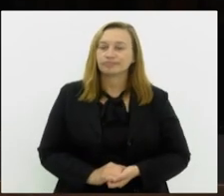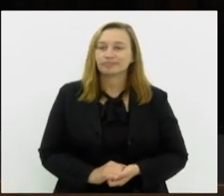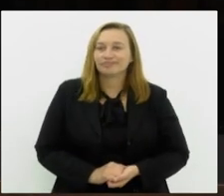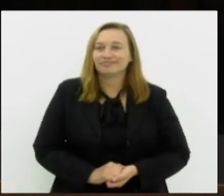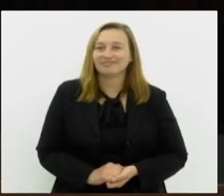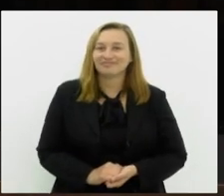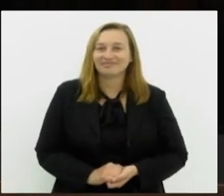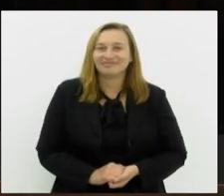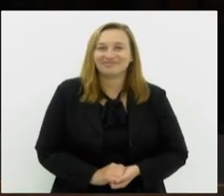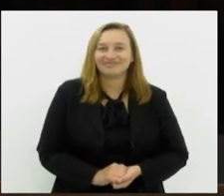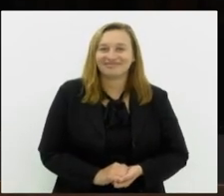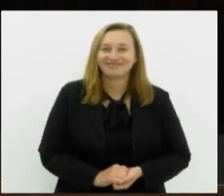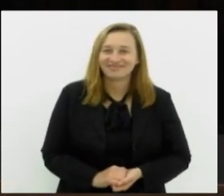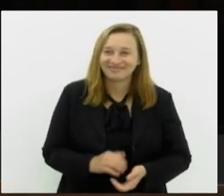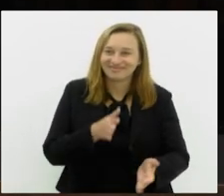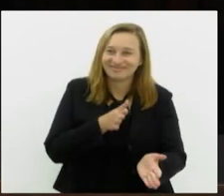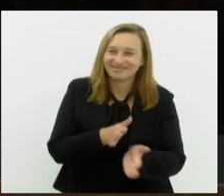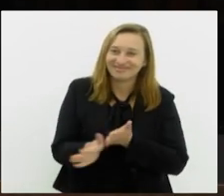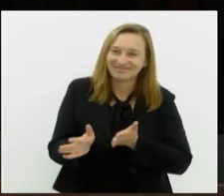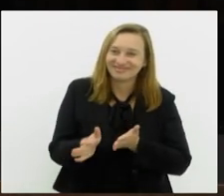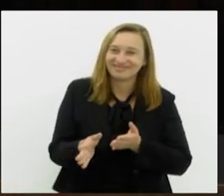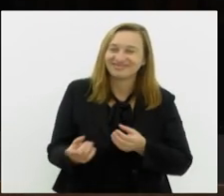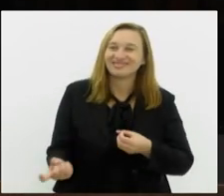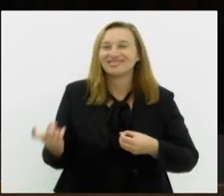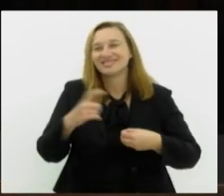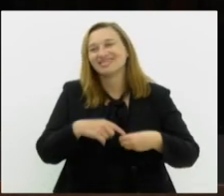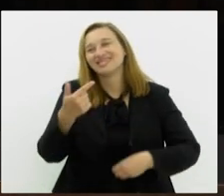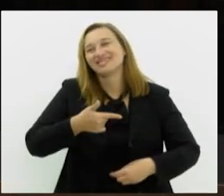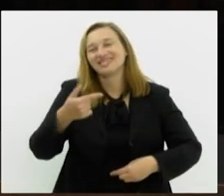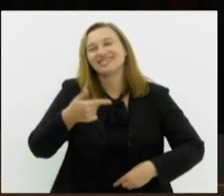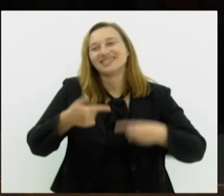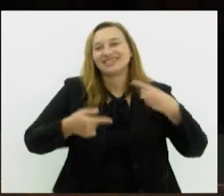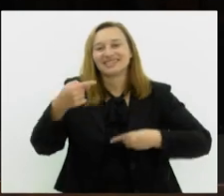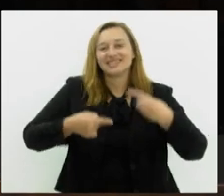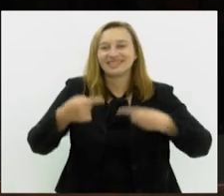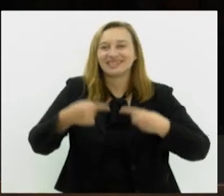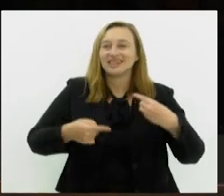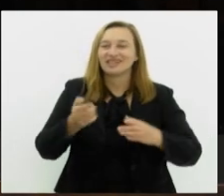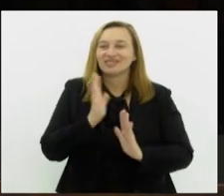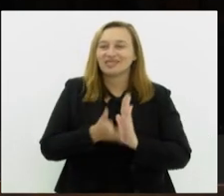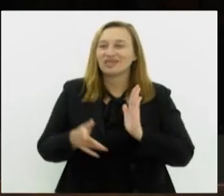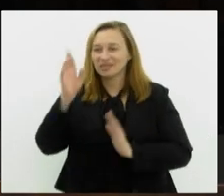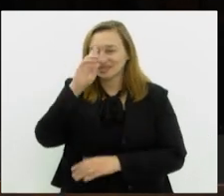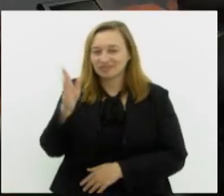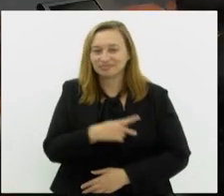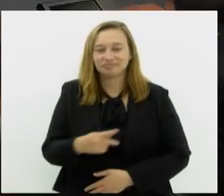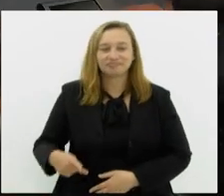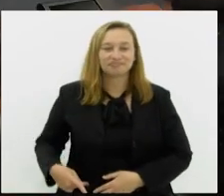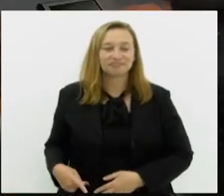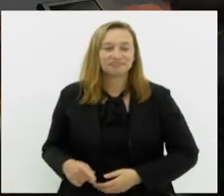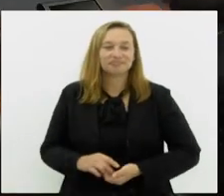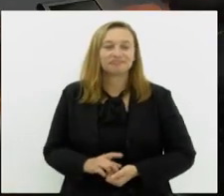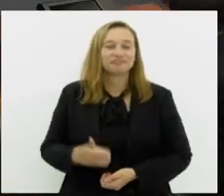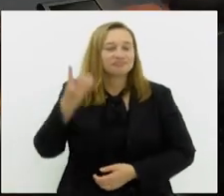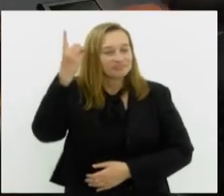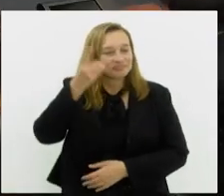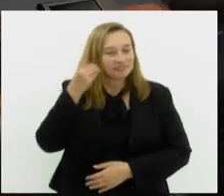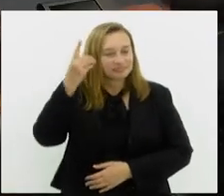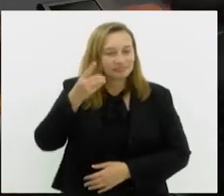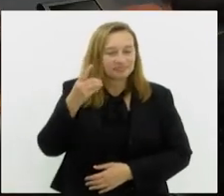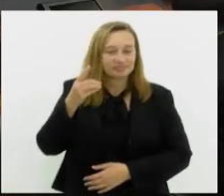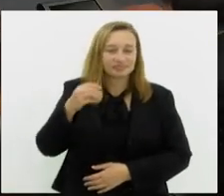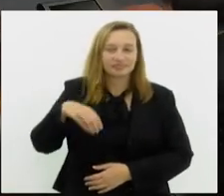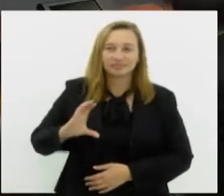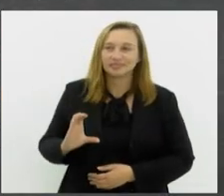aprovado. Vai a redação do vencido. Para a segunda discussão. Pela ordem, presidente. Pela ordem aqui, o nosso nobre deputado